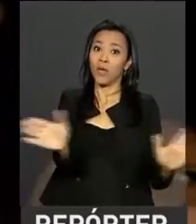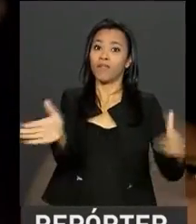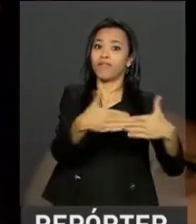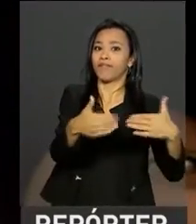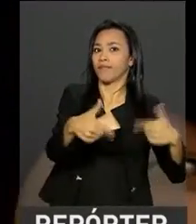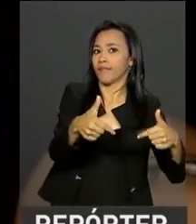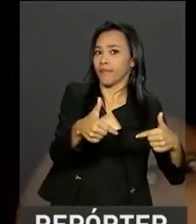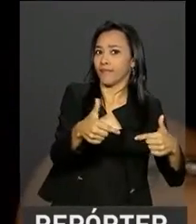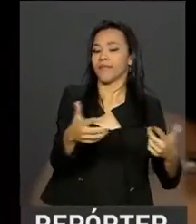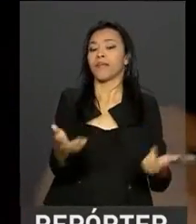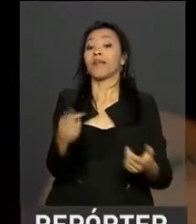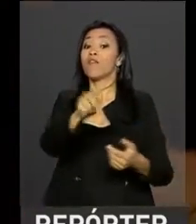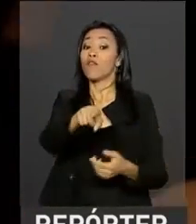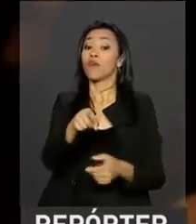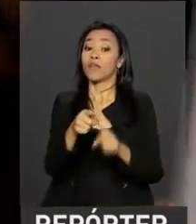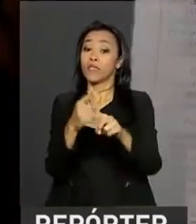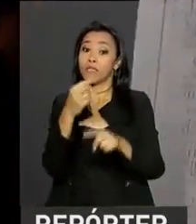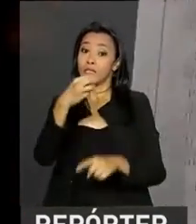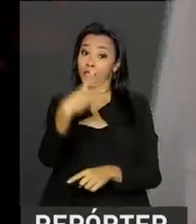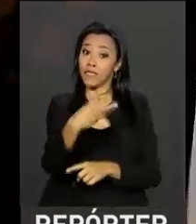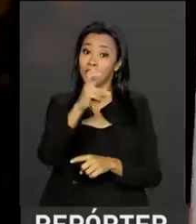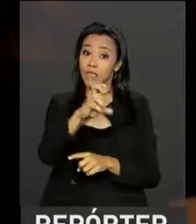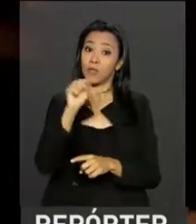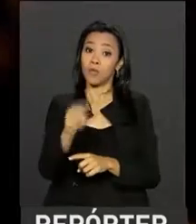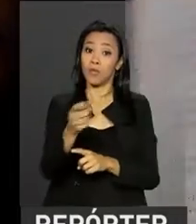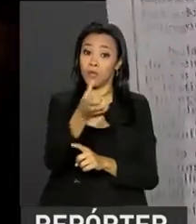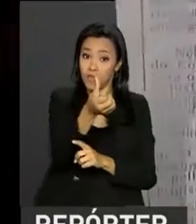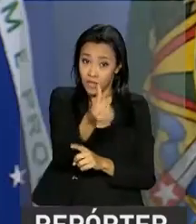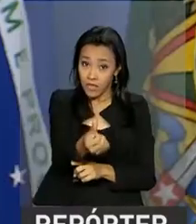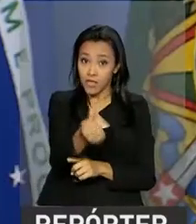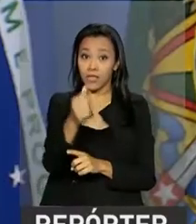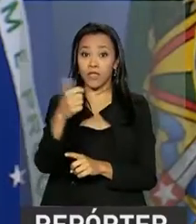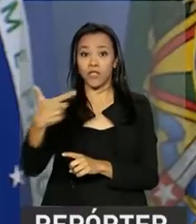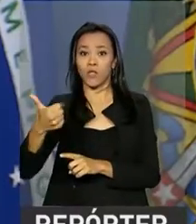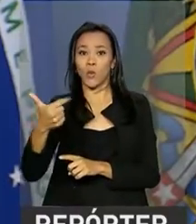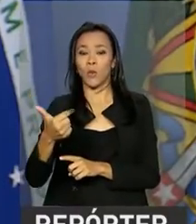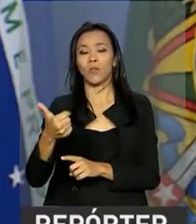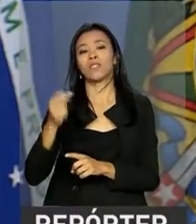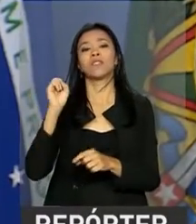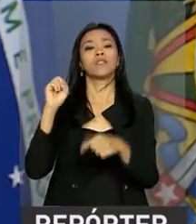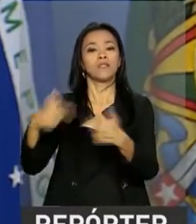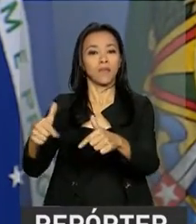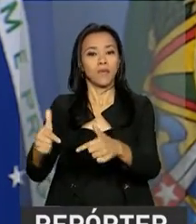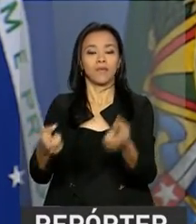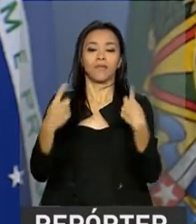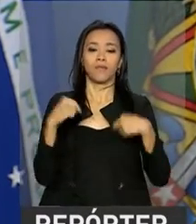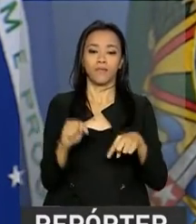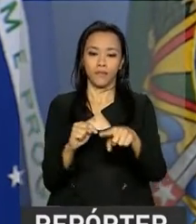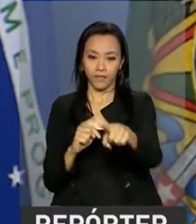foi de 35 mil seiscentos e doze empregos à economia brasileira